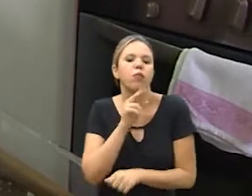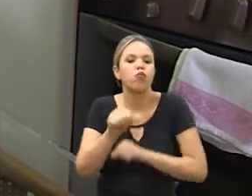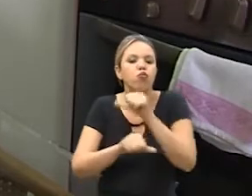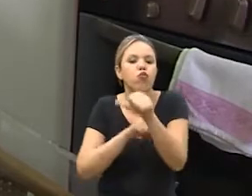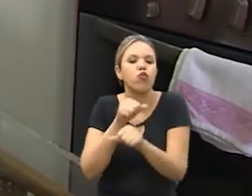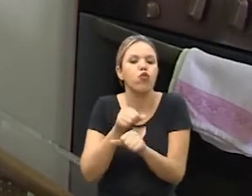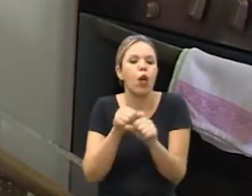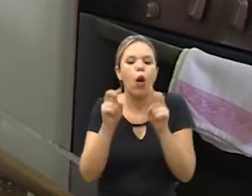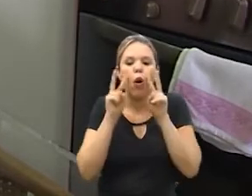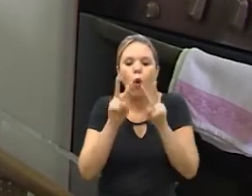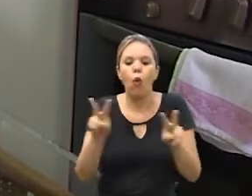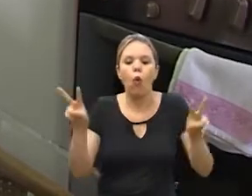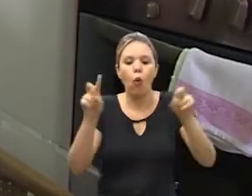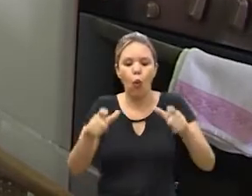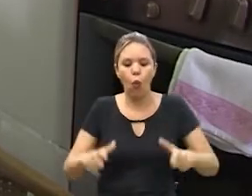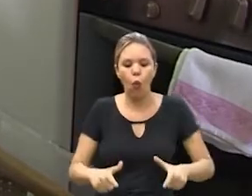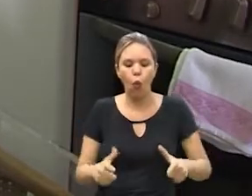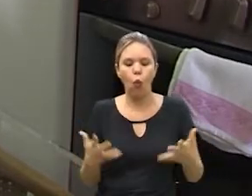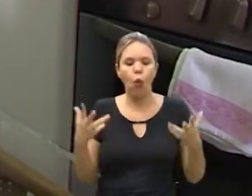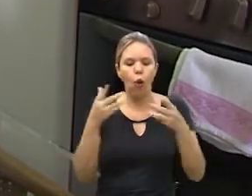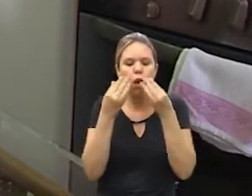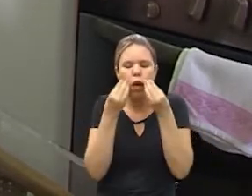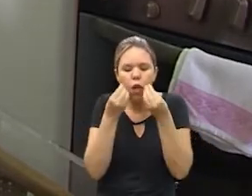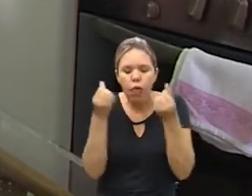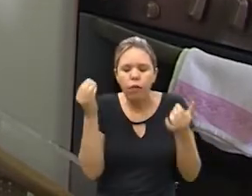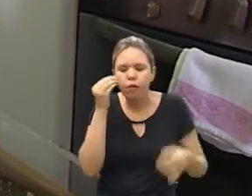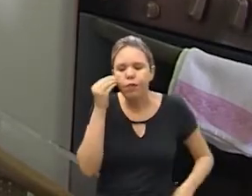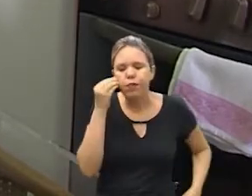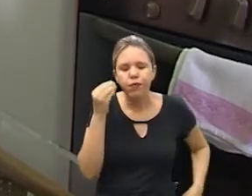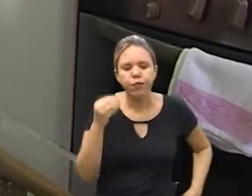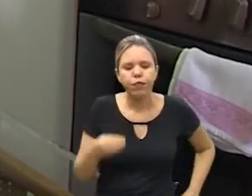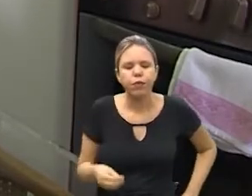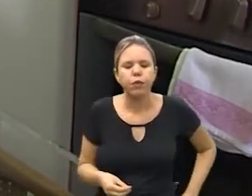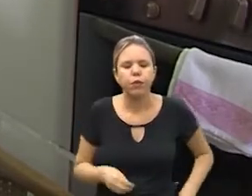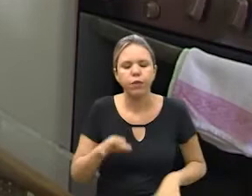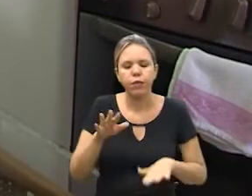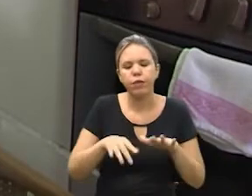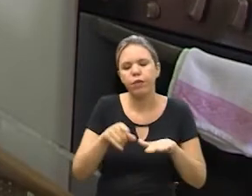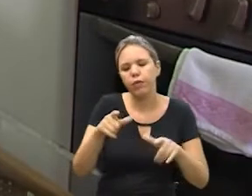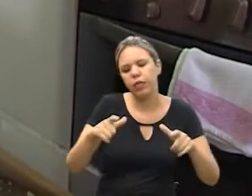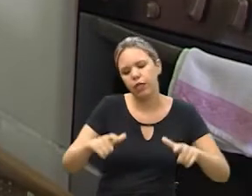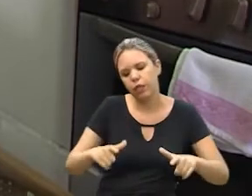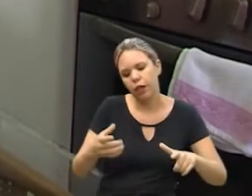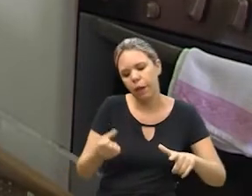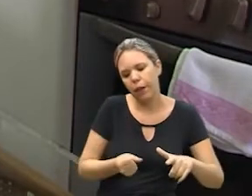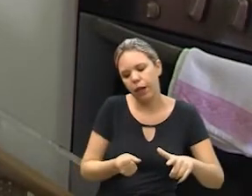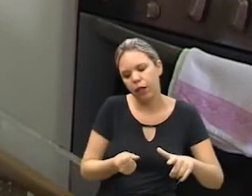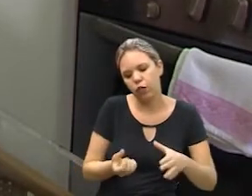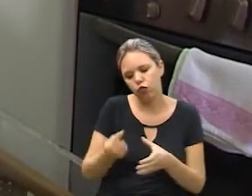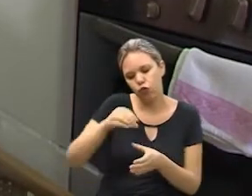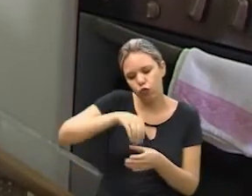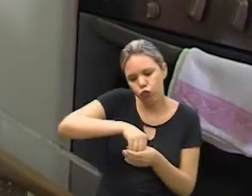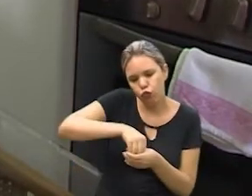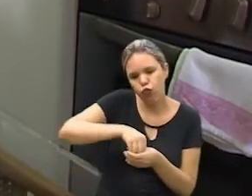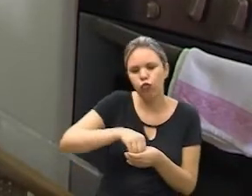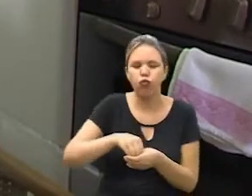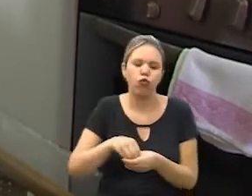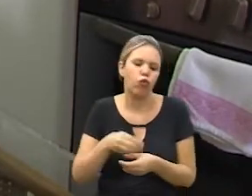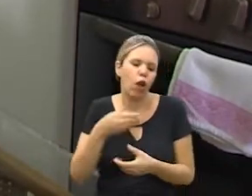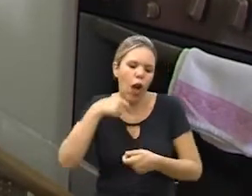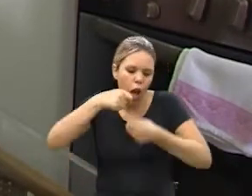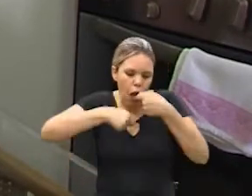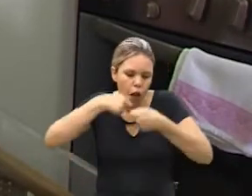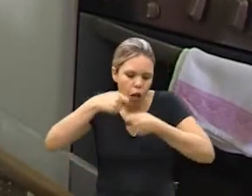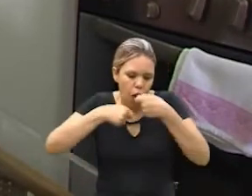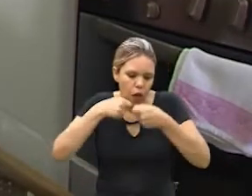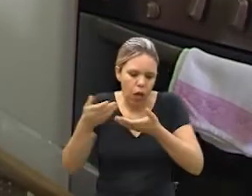mudar a forma de apresentar um prato, muda a forma de você saborear esse prato. Uhum. Então, ao invés de você pegar o prato branco, colocar o cuscuz, é legal, você precisa se alimentar.